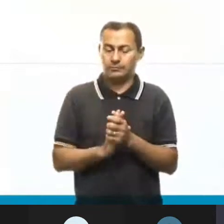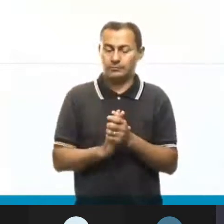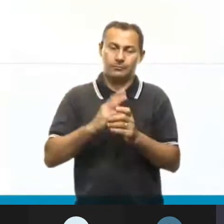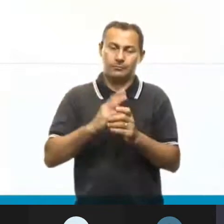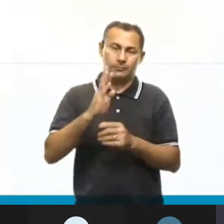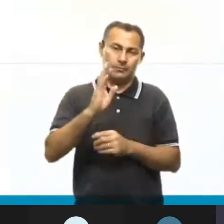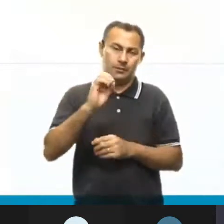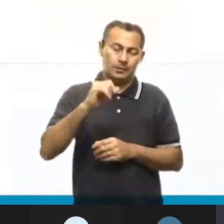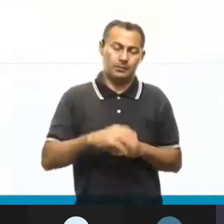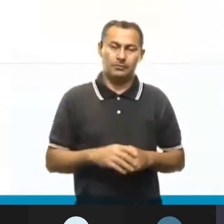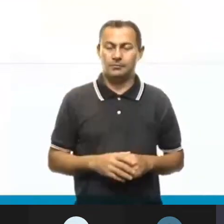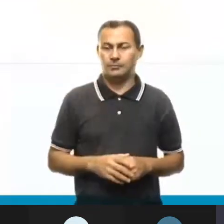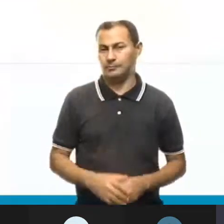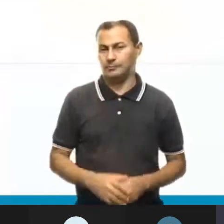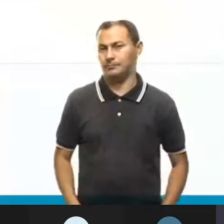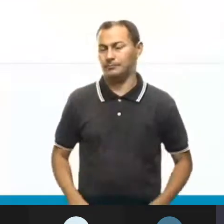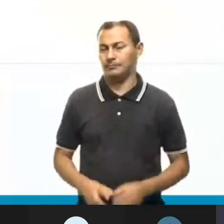em bronquíolos